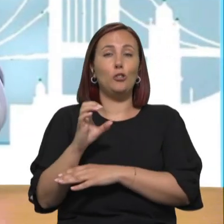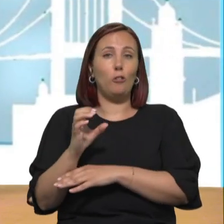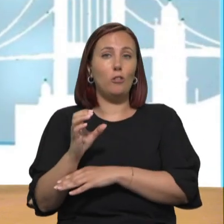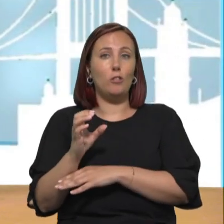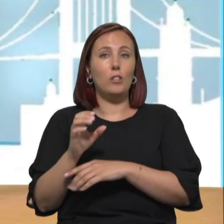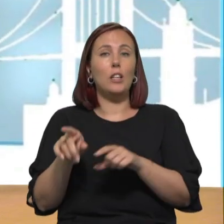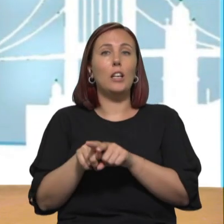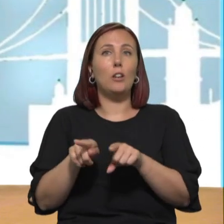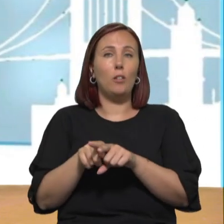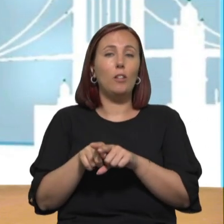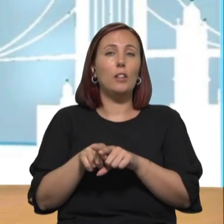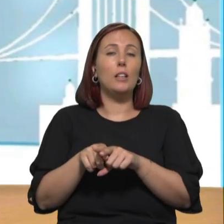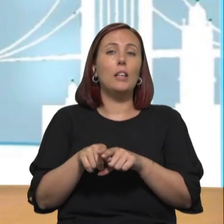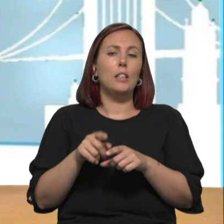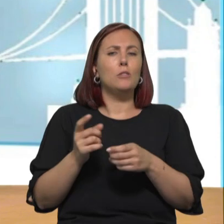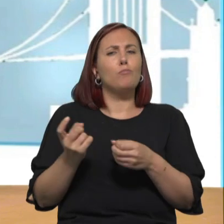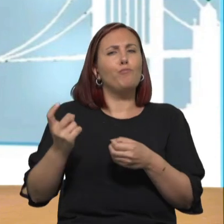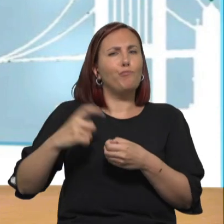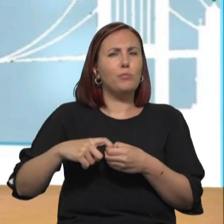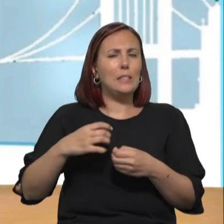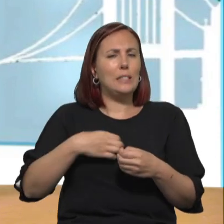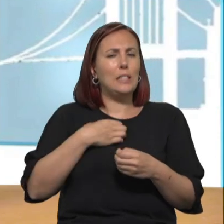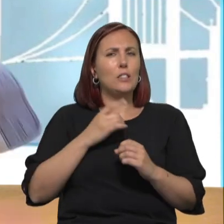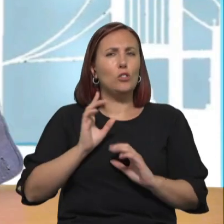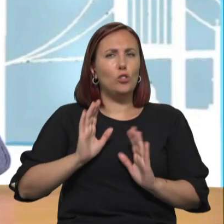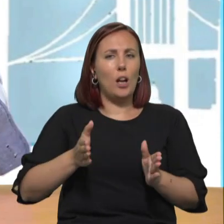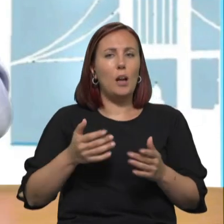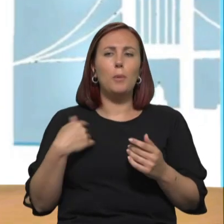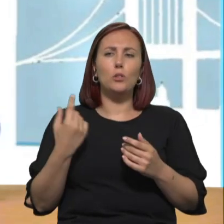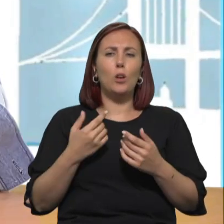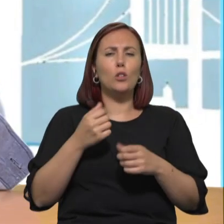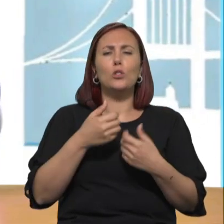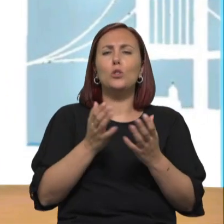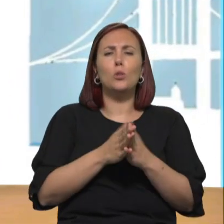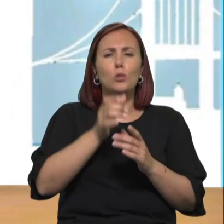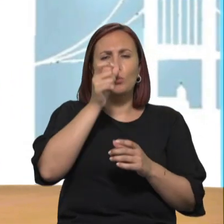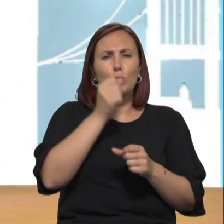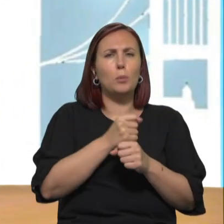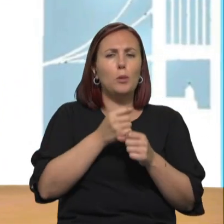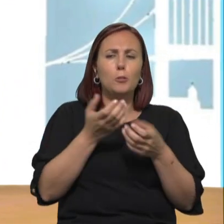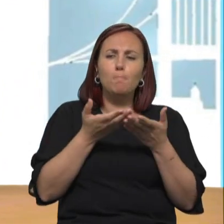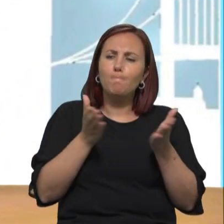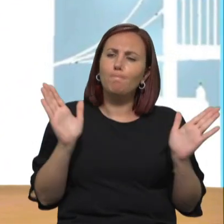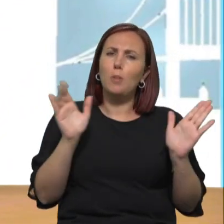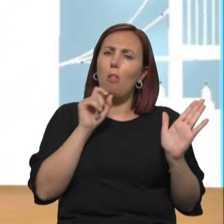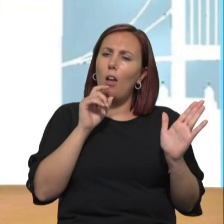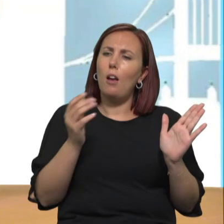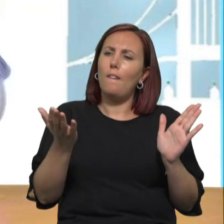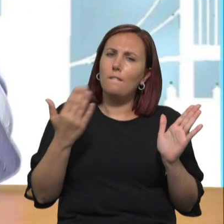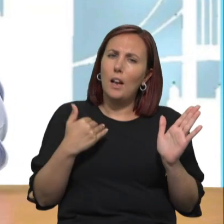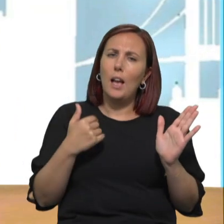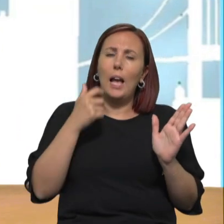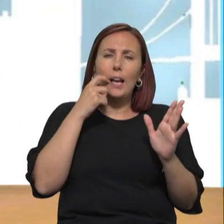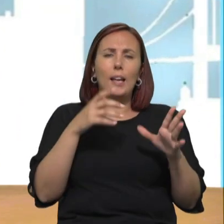têm esse sentido de pertença. Mas, digamos, nós estamos abertos a todos os trabalhadores, trabalhamos com todos os que